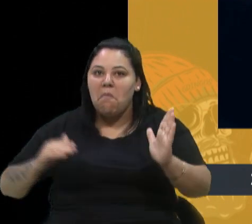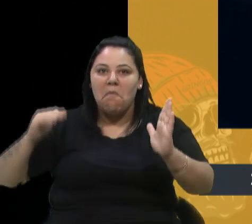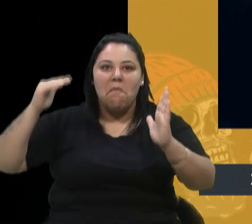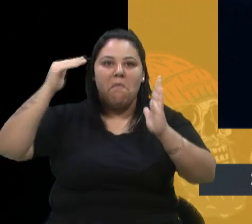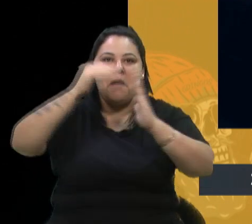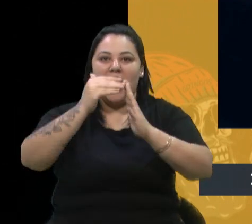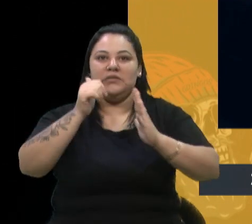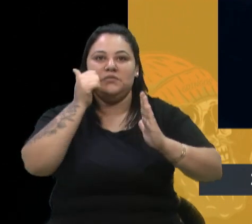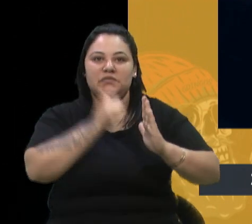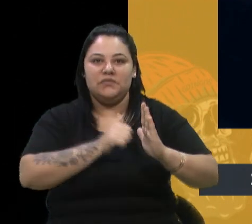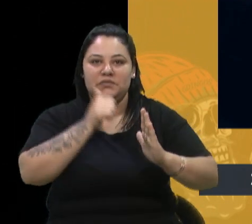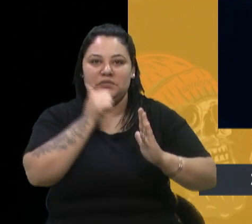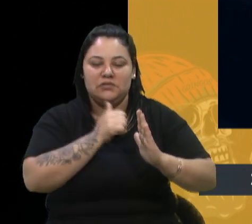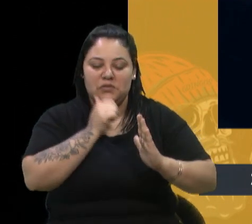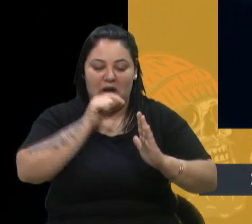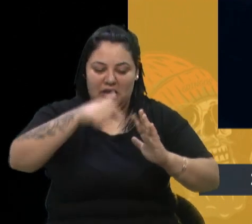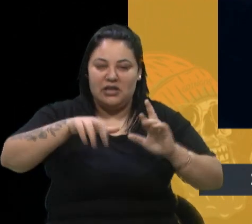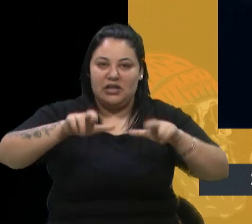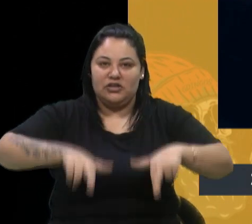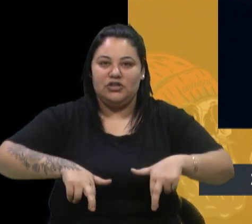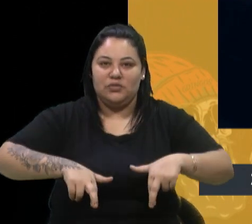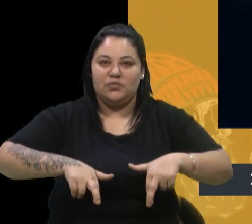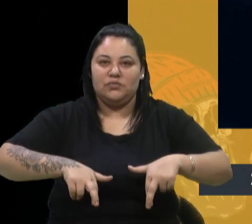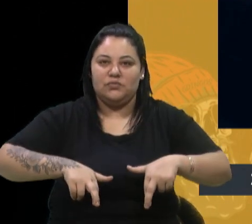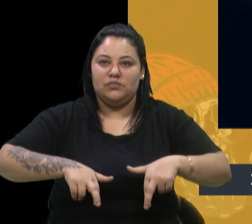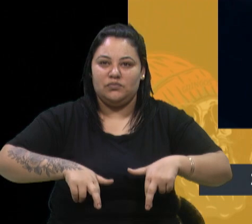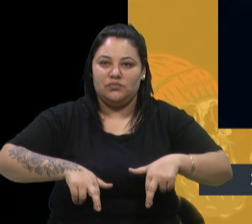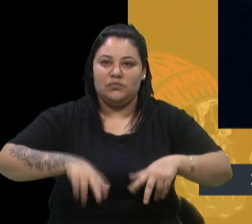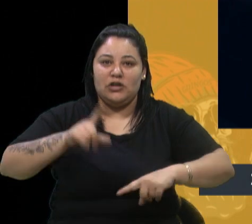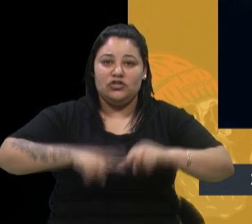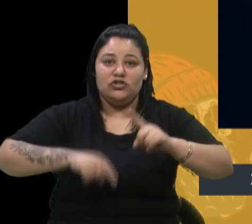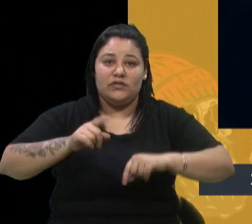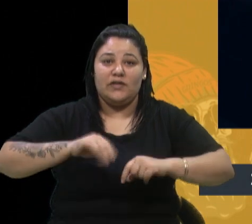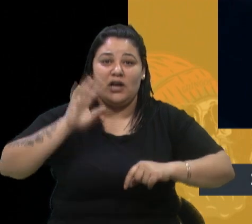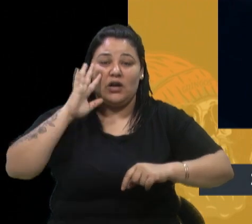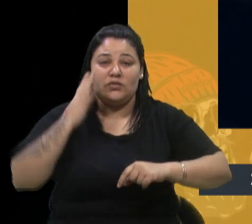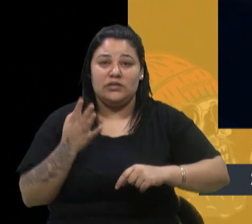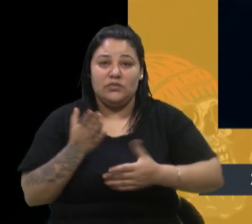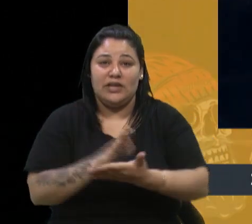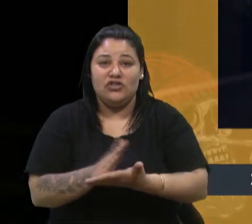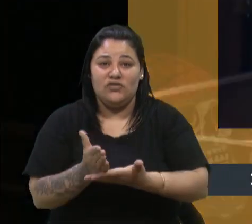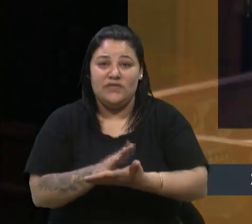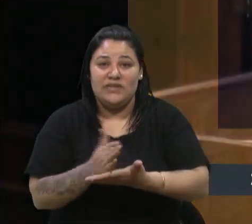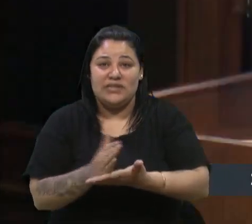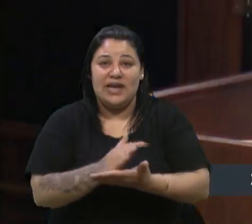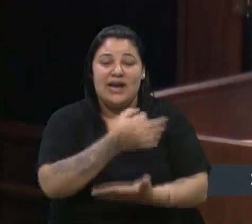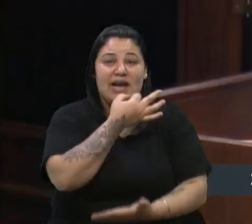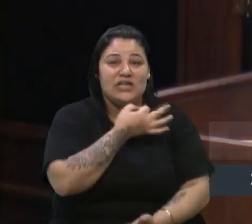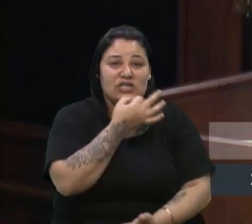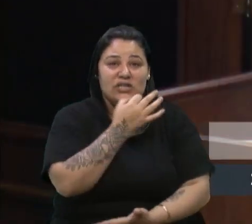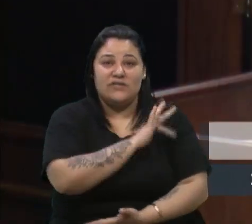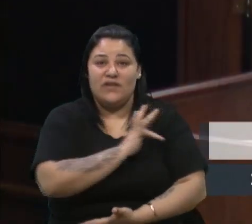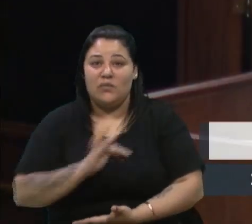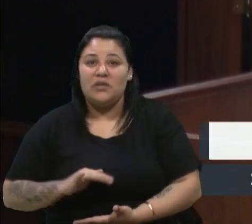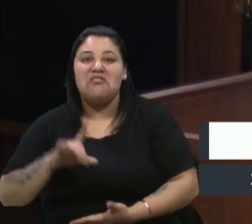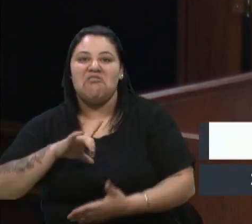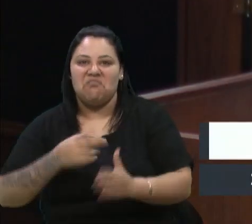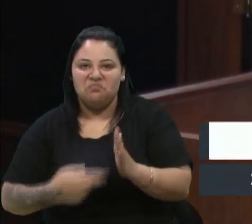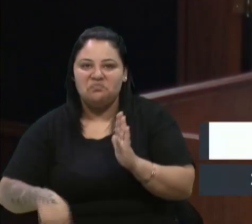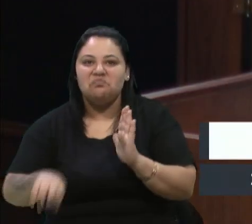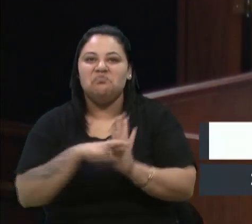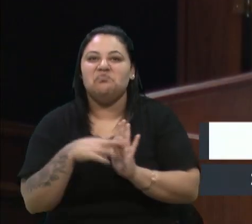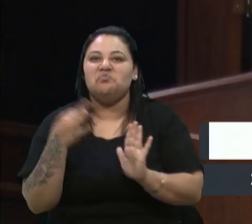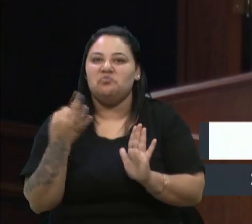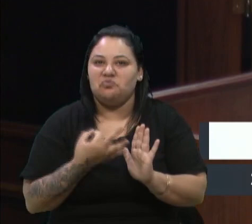na região. Foi uma prova que aconteceu na divisa entre Caxias do Sul e Farroupilha, que teve um grande resultado.